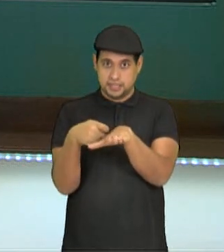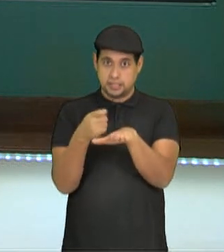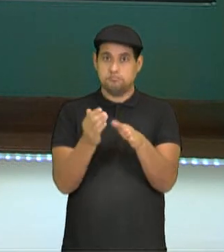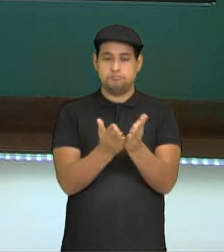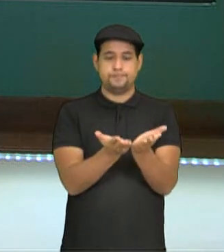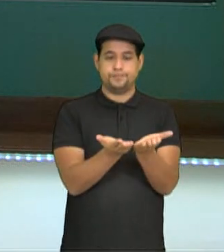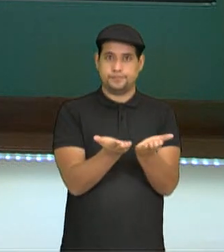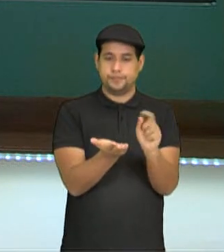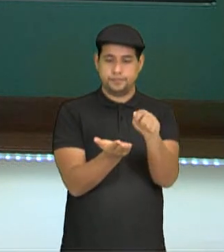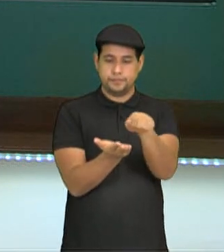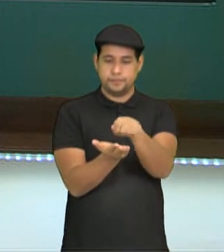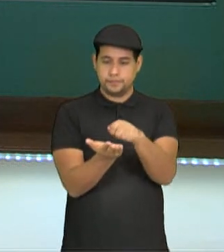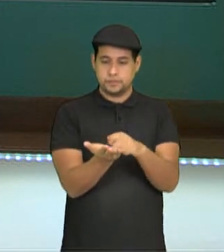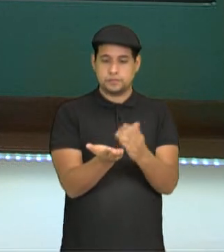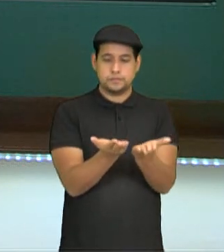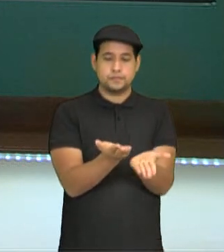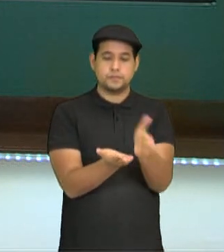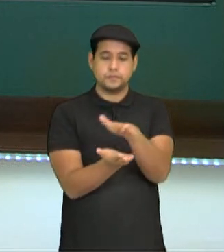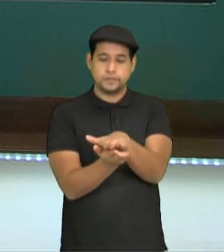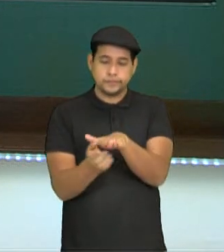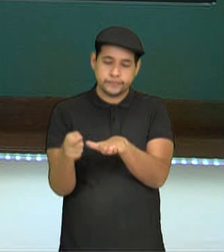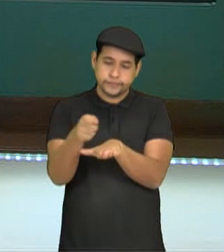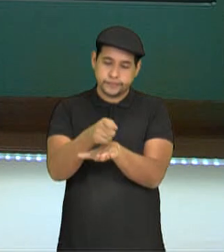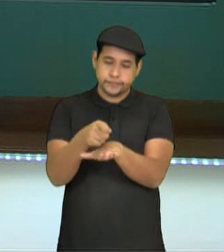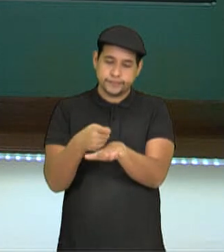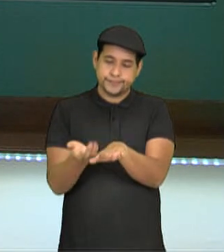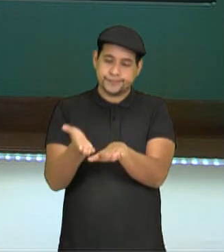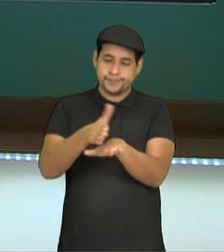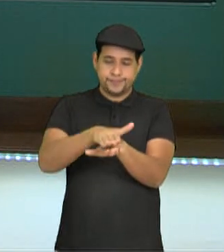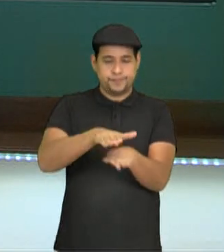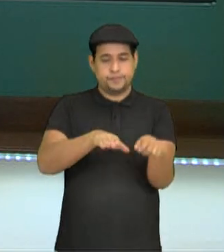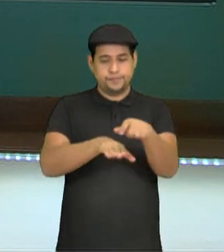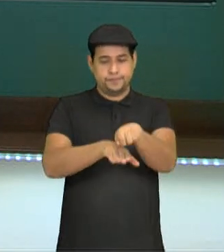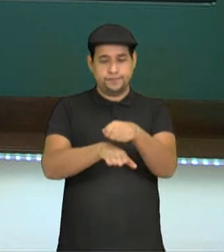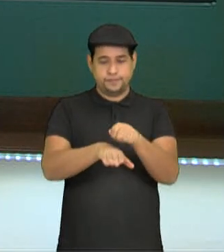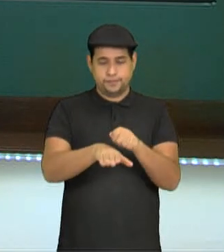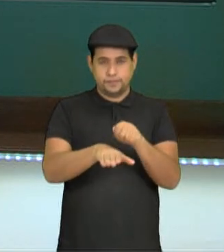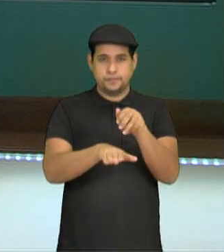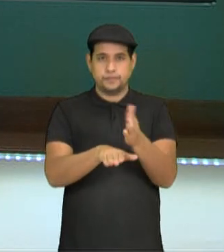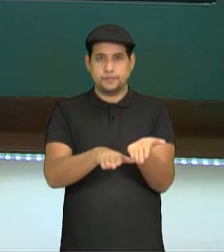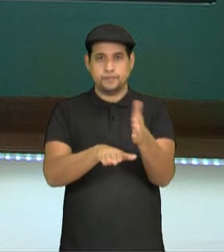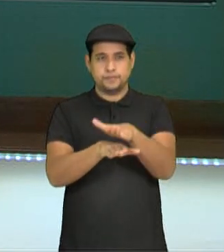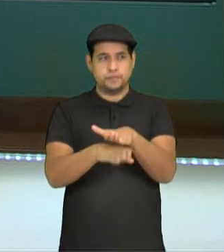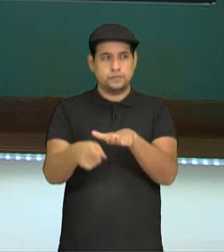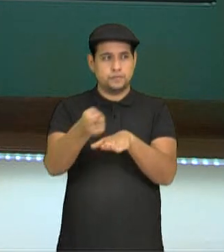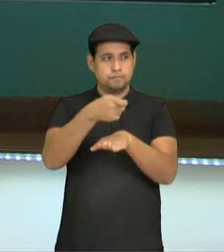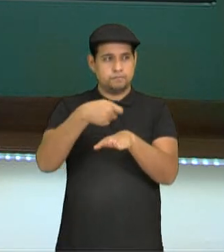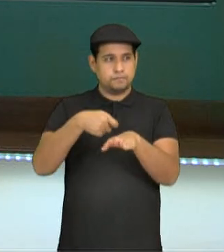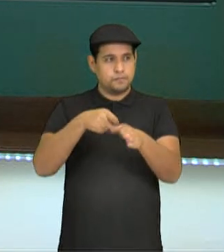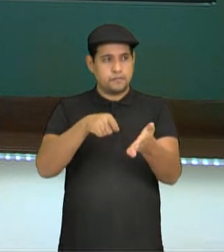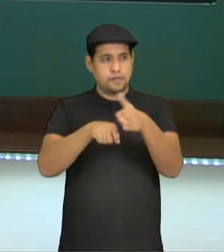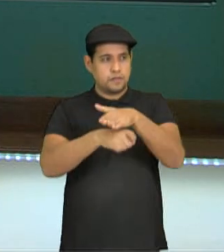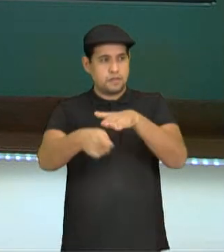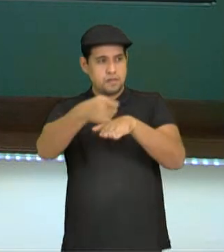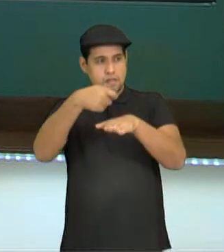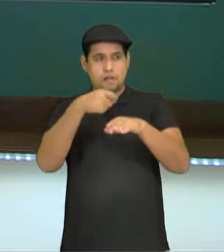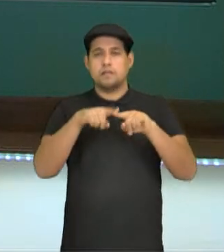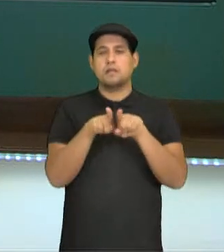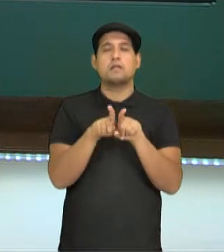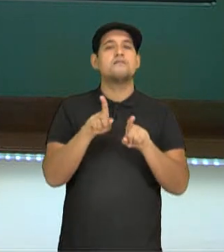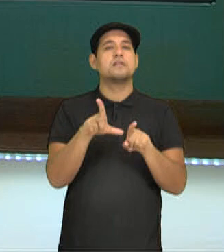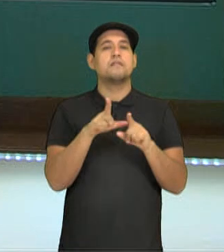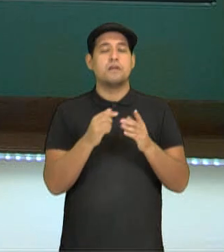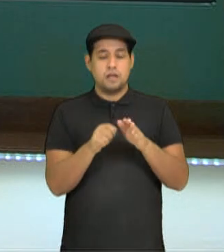né? Fazendo com que tenha um movimento, tá? Pode ir desenhando. Aí você